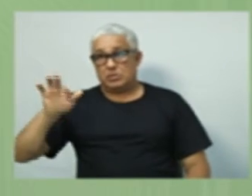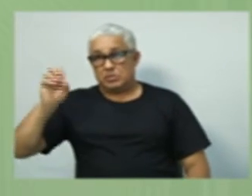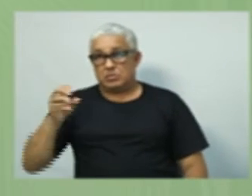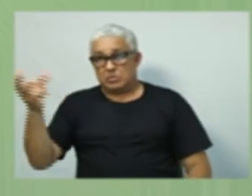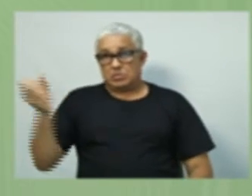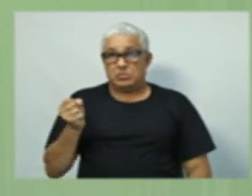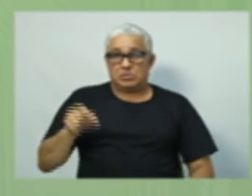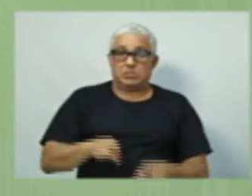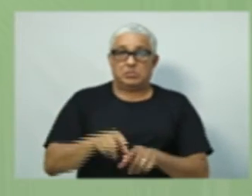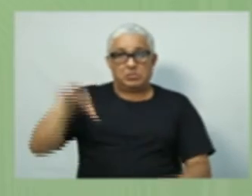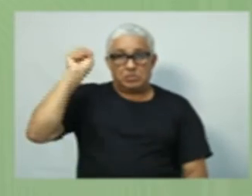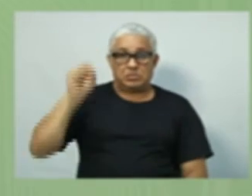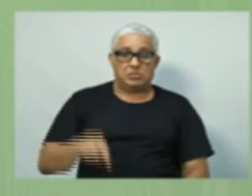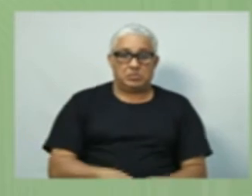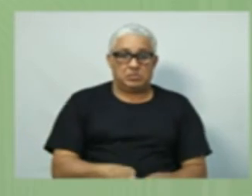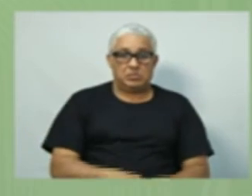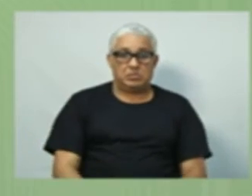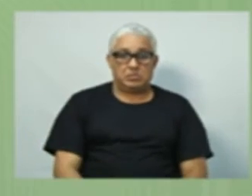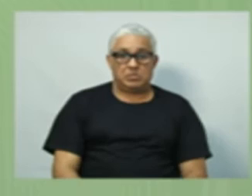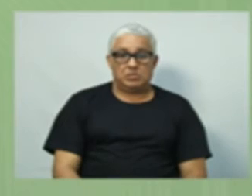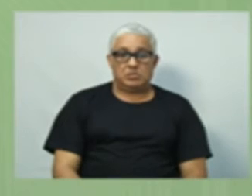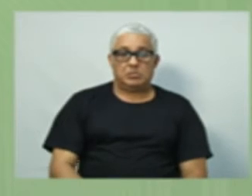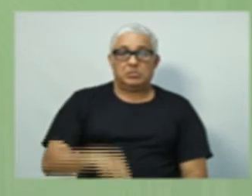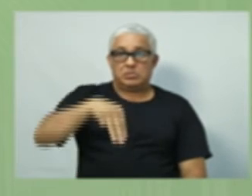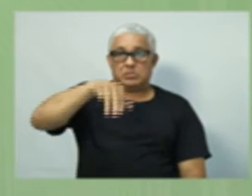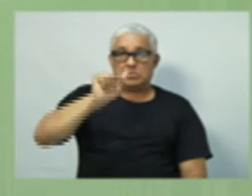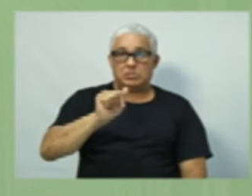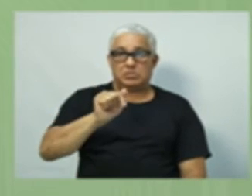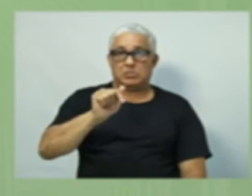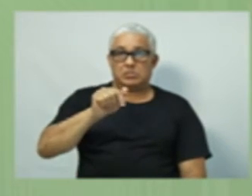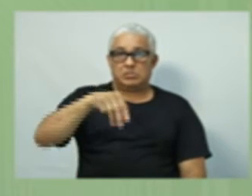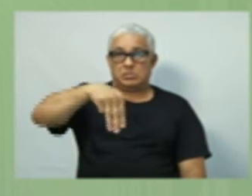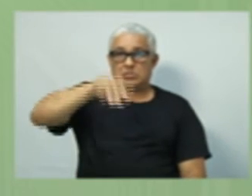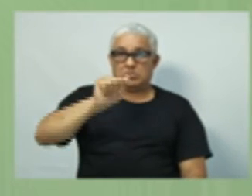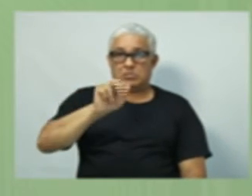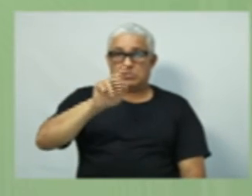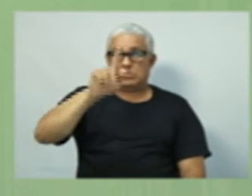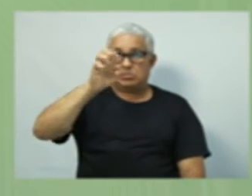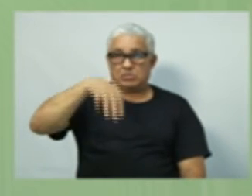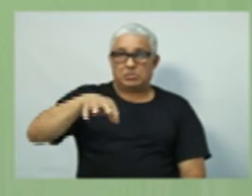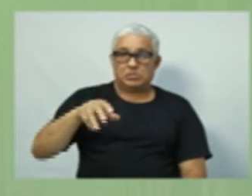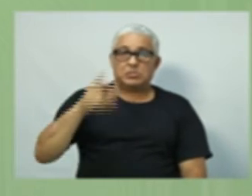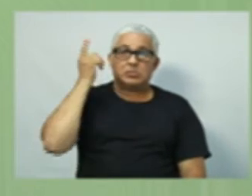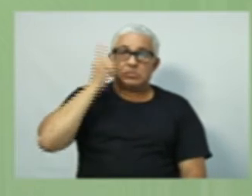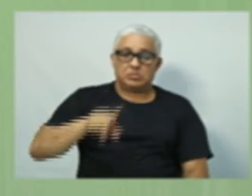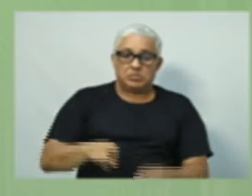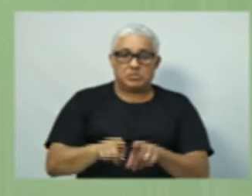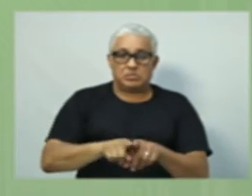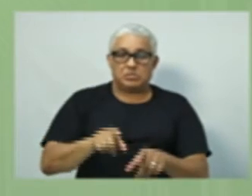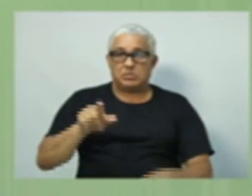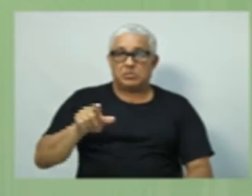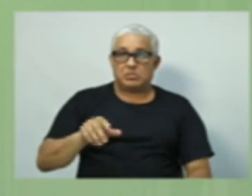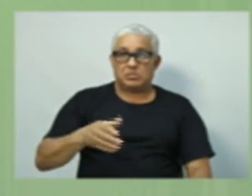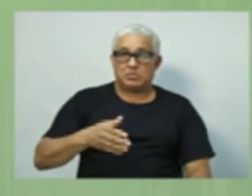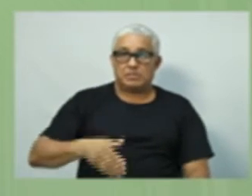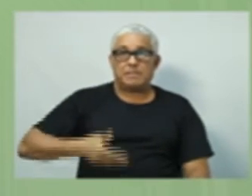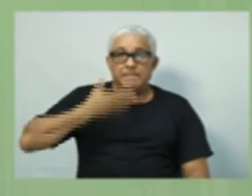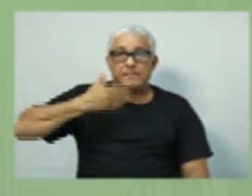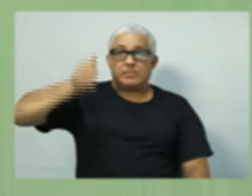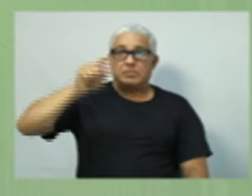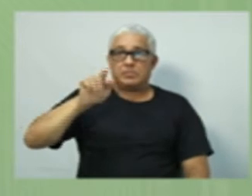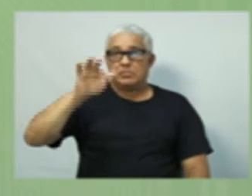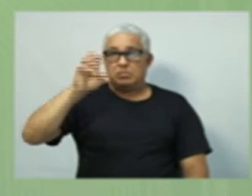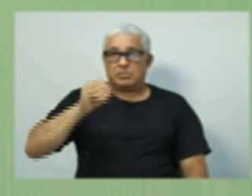ter maior margem alcançar o melhor retorno mesmo com giro pequeno ainda ter o maior giro e alcançar o melhor retorno